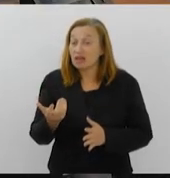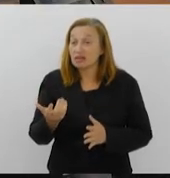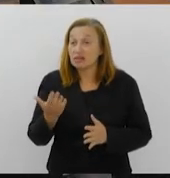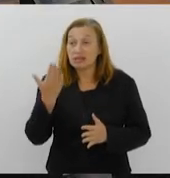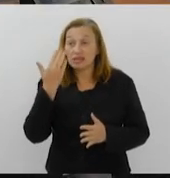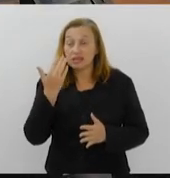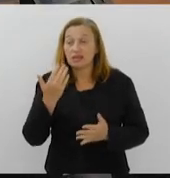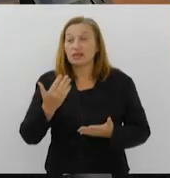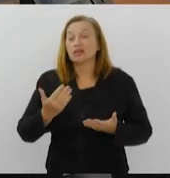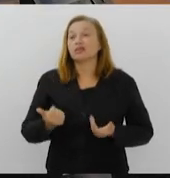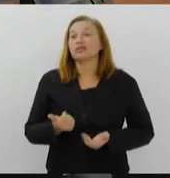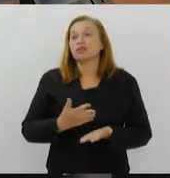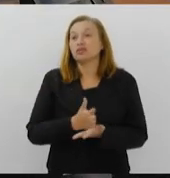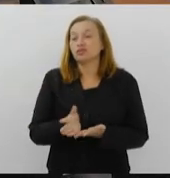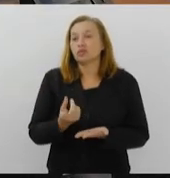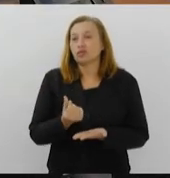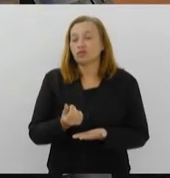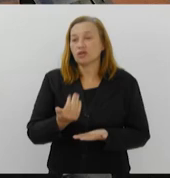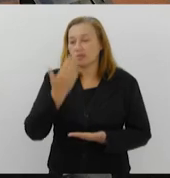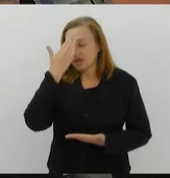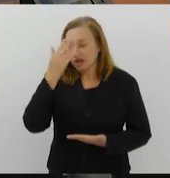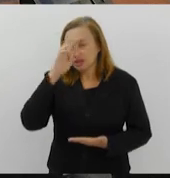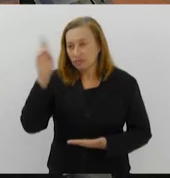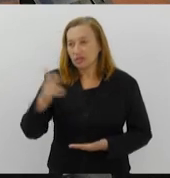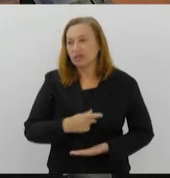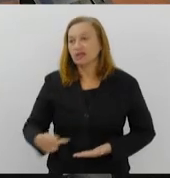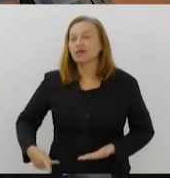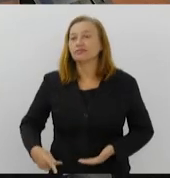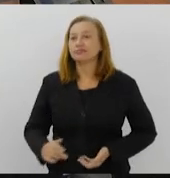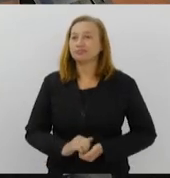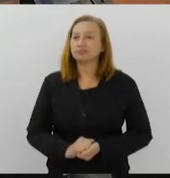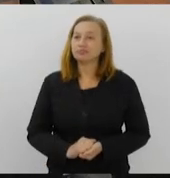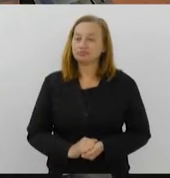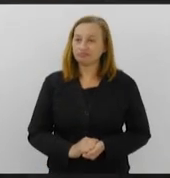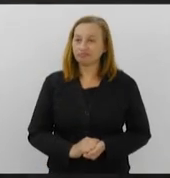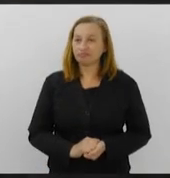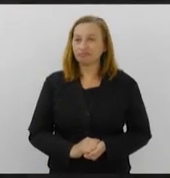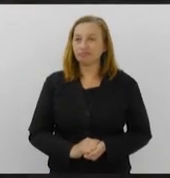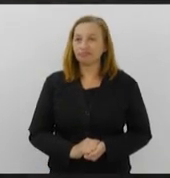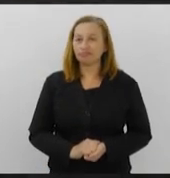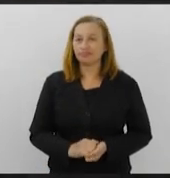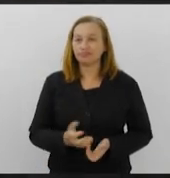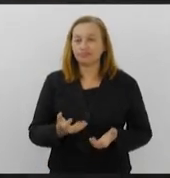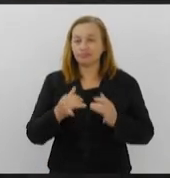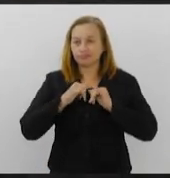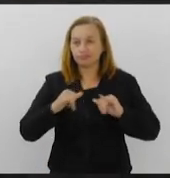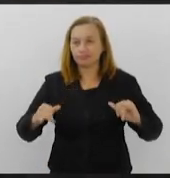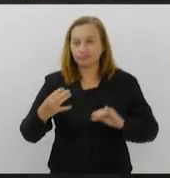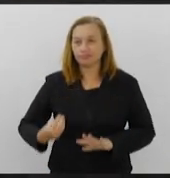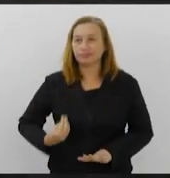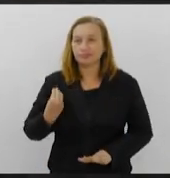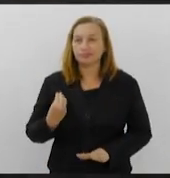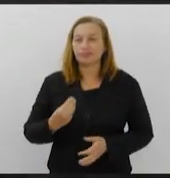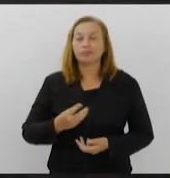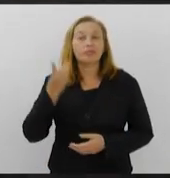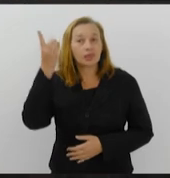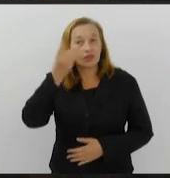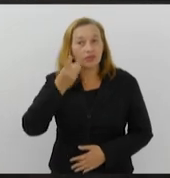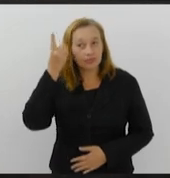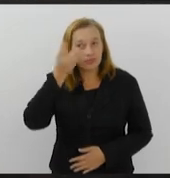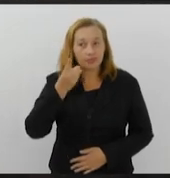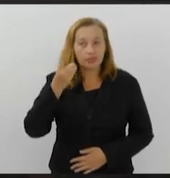presidente. Muito obrigado, Felipe Pobel. Quero anunciar aqui a presença da nossa nobre